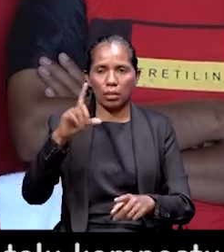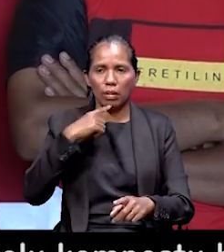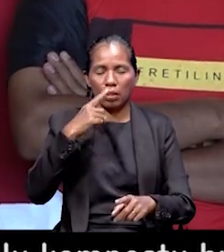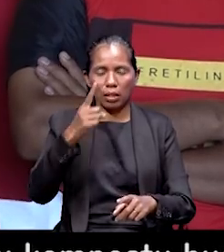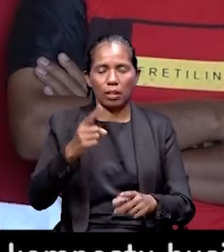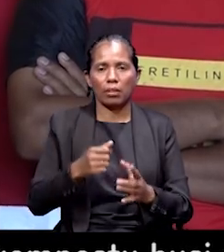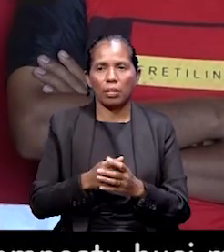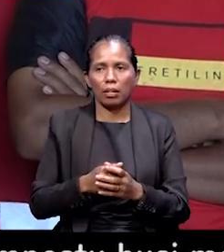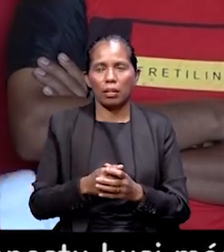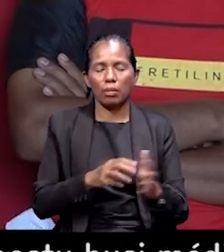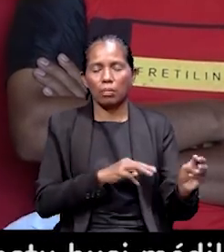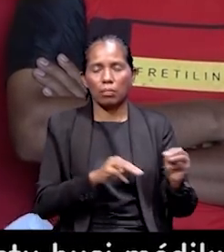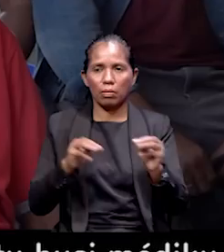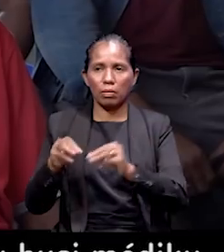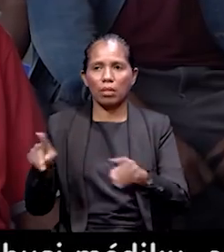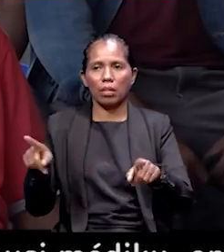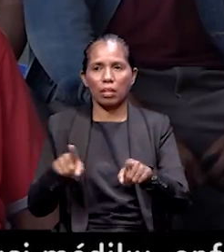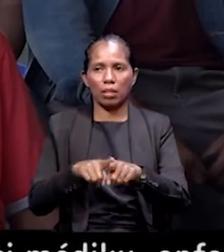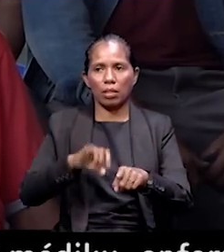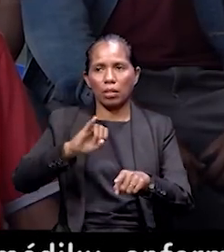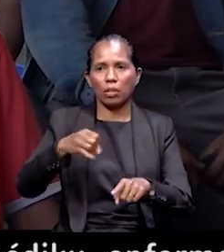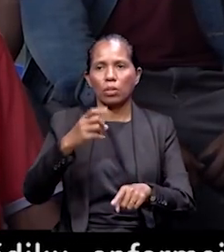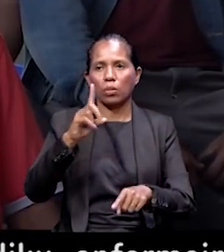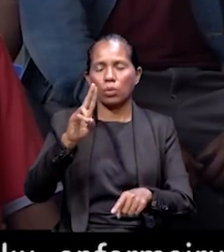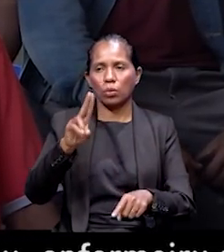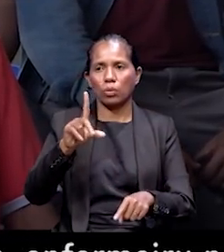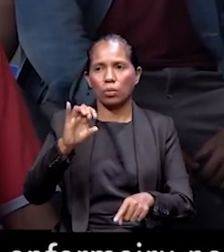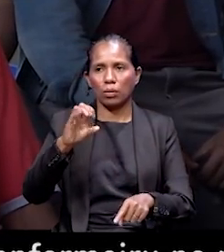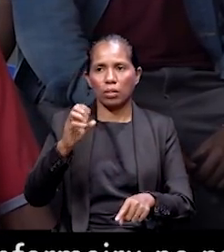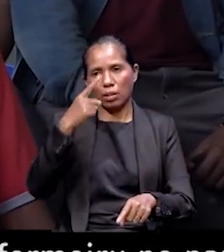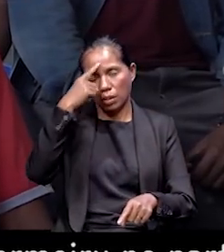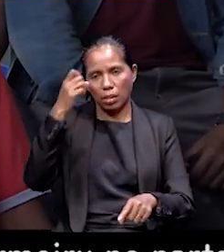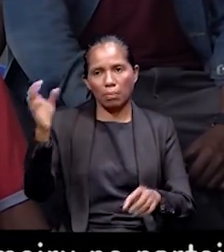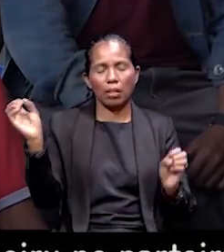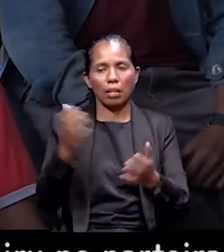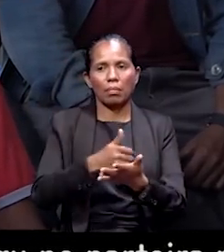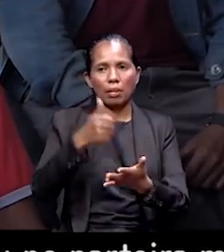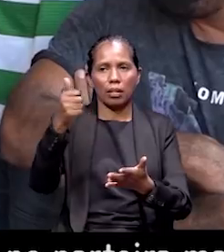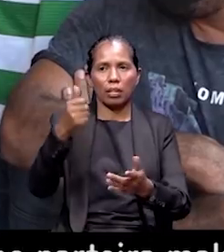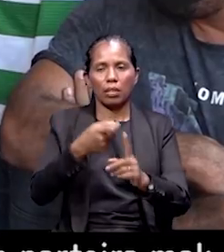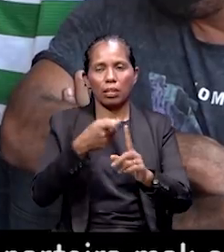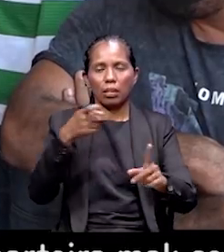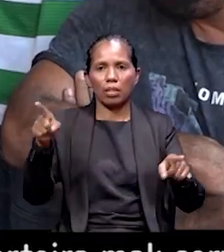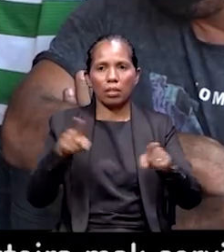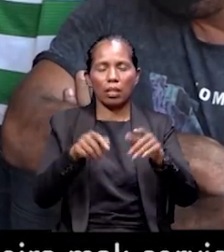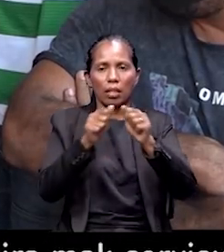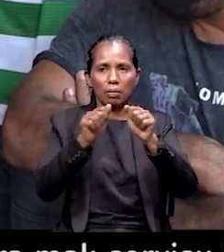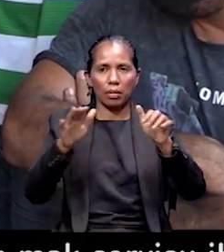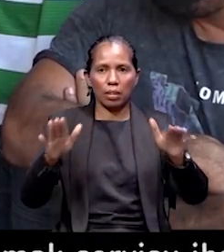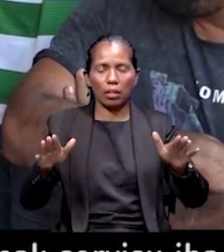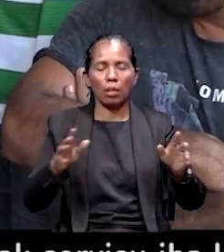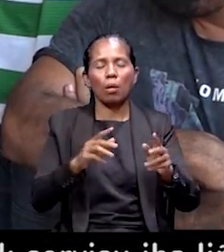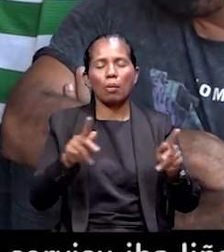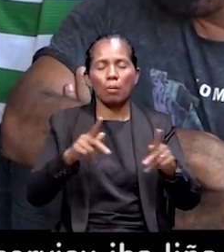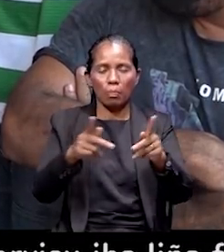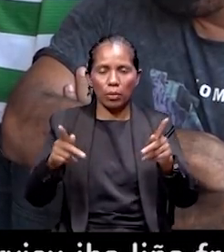considera afiliação de Mosso Nudar Júlio Aparicio Laran Moras, tamba laliu iha competição ba posição Nudar Administrador ba posto